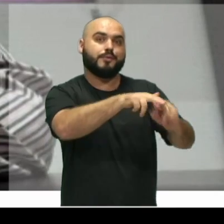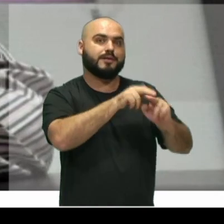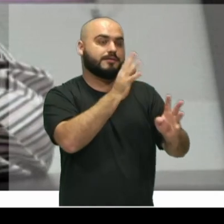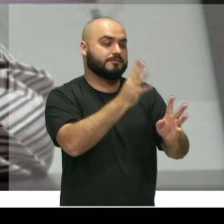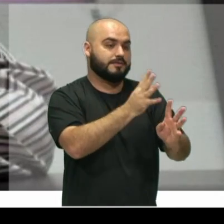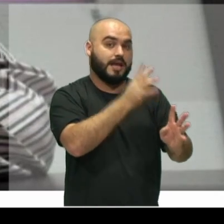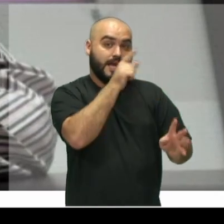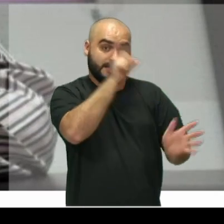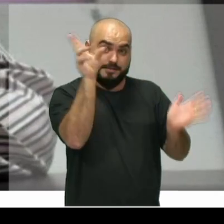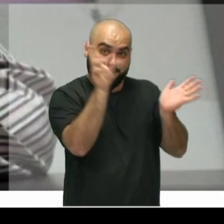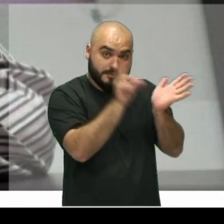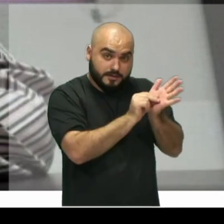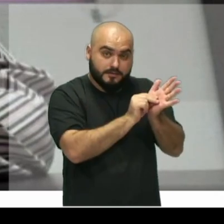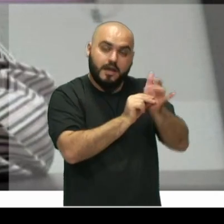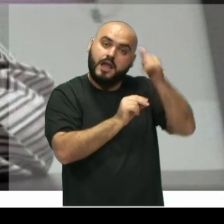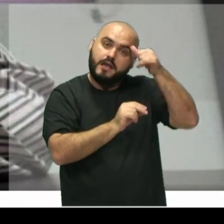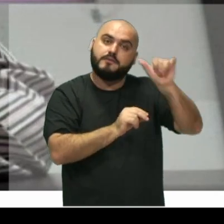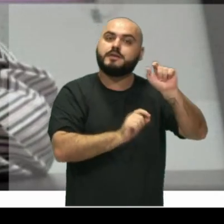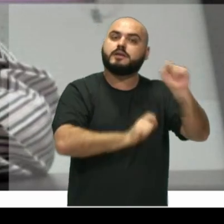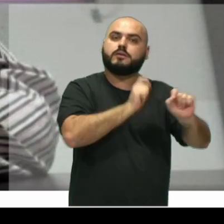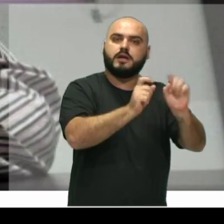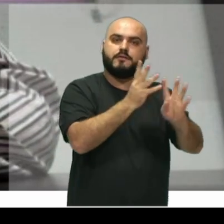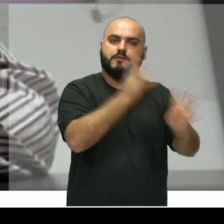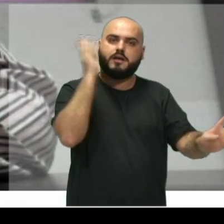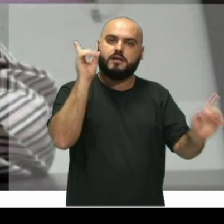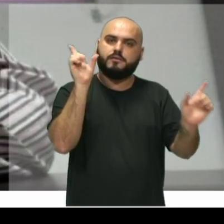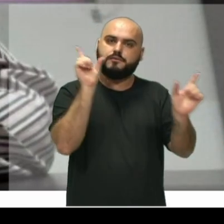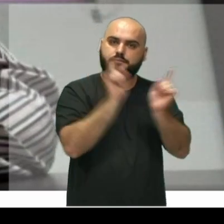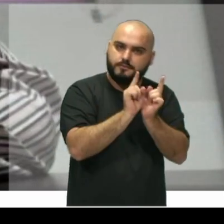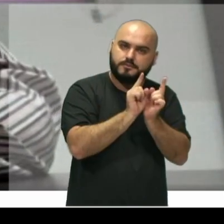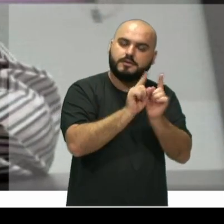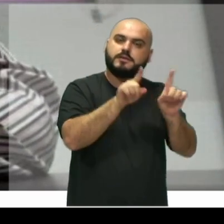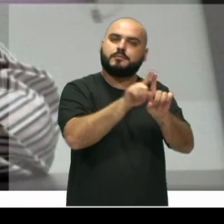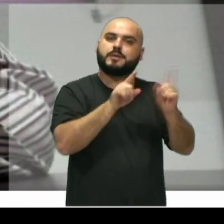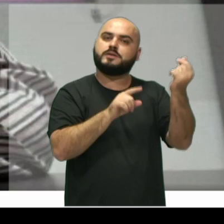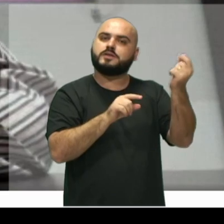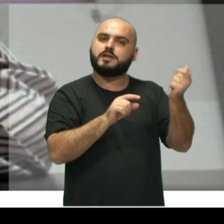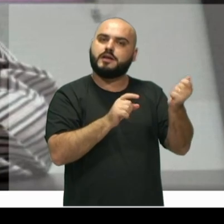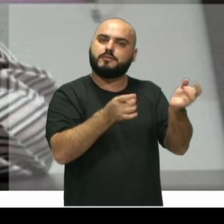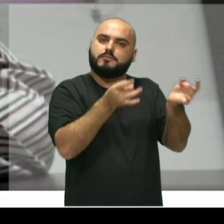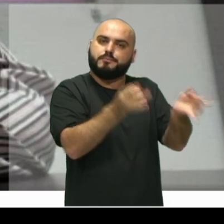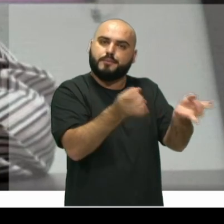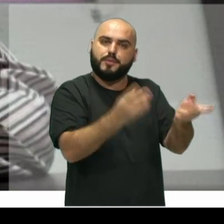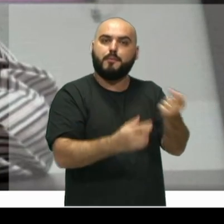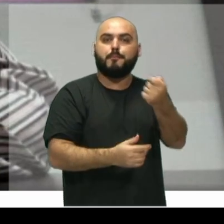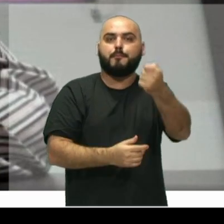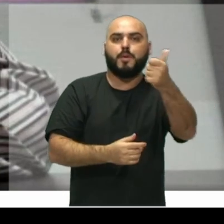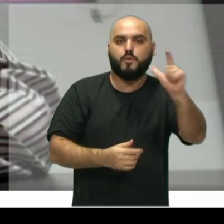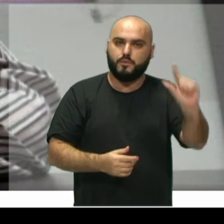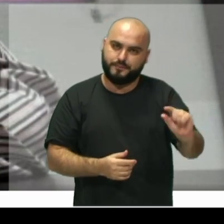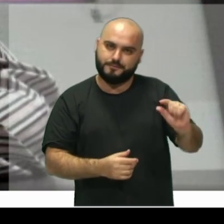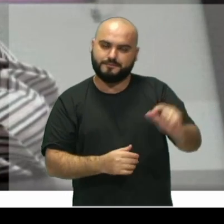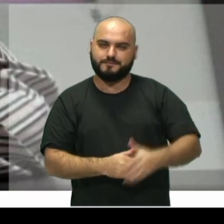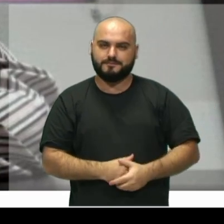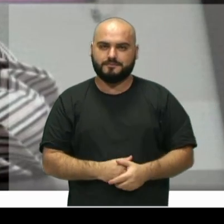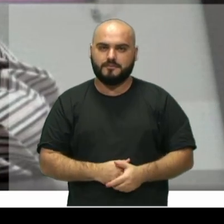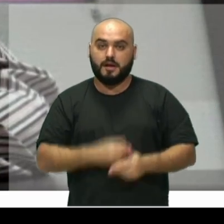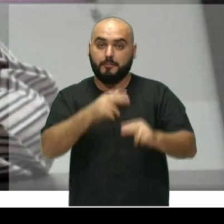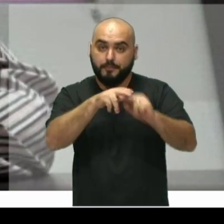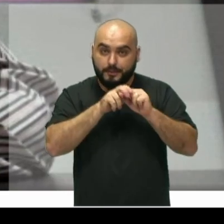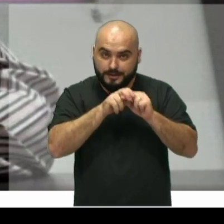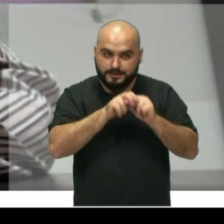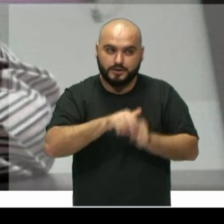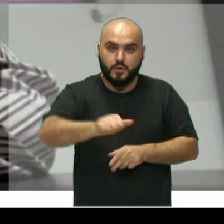Fila tem esses dois propósitos: acelerar o atendimento e reduzir os gastos na área da saúde. Imaginamos que a solução, ela